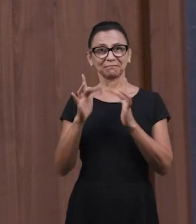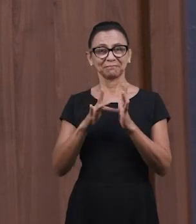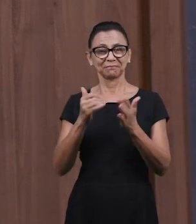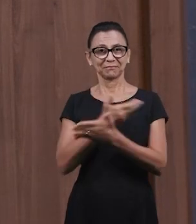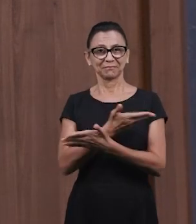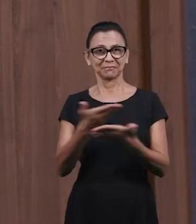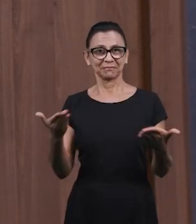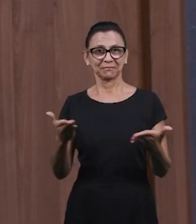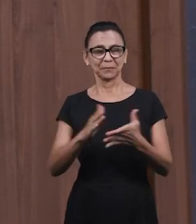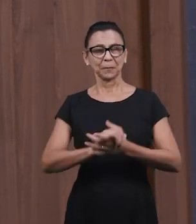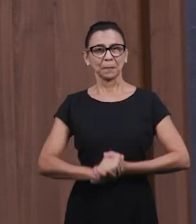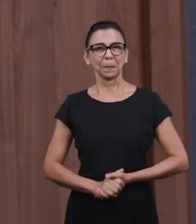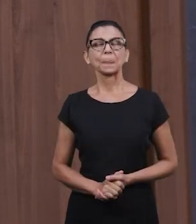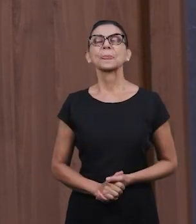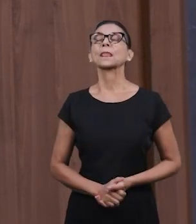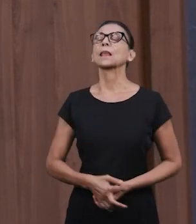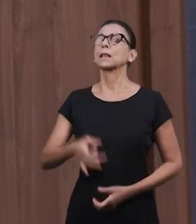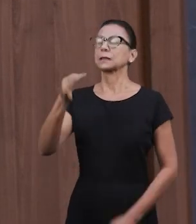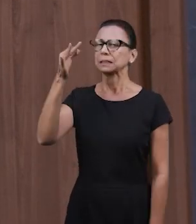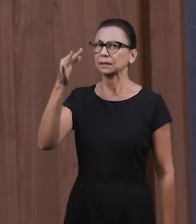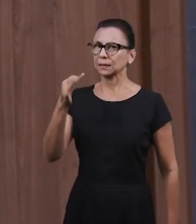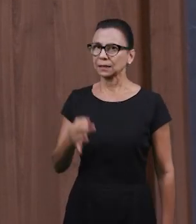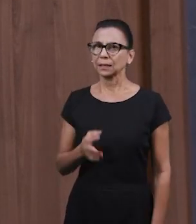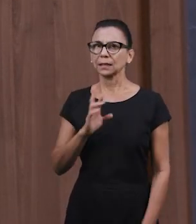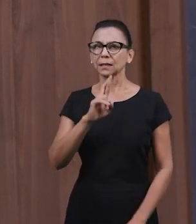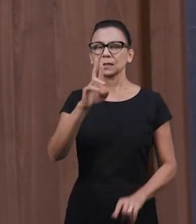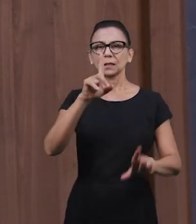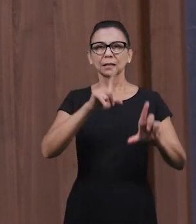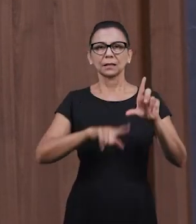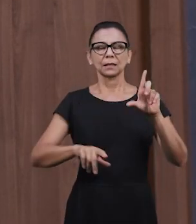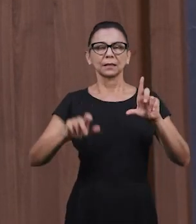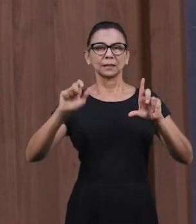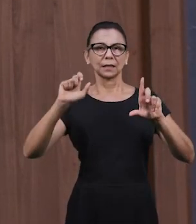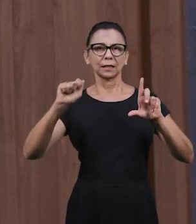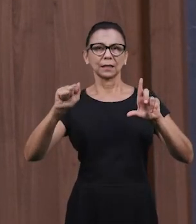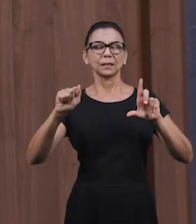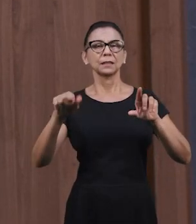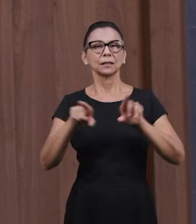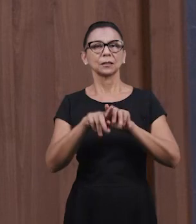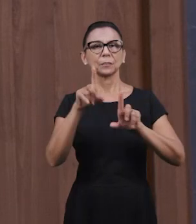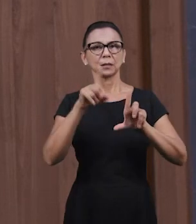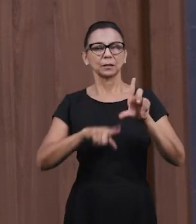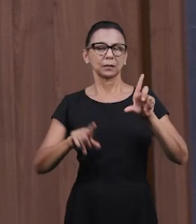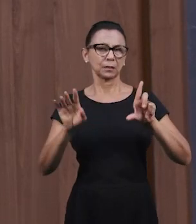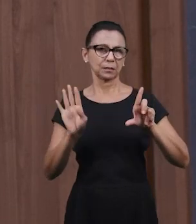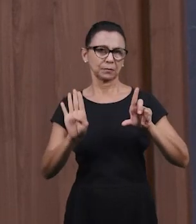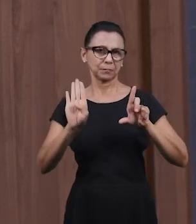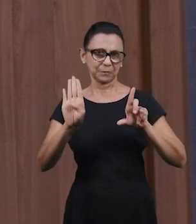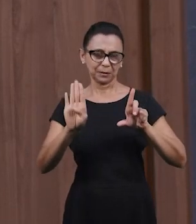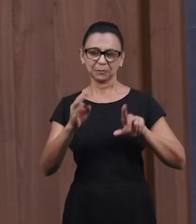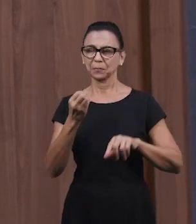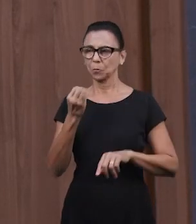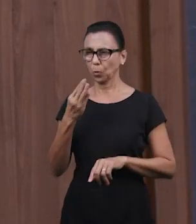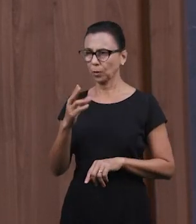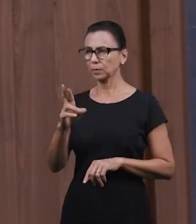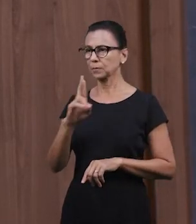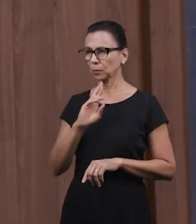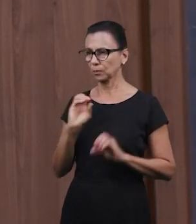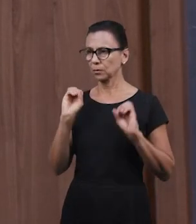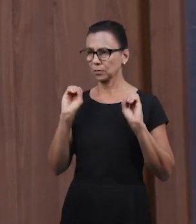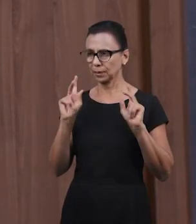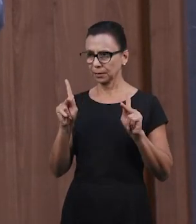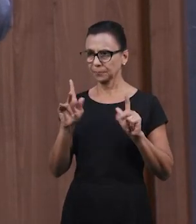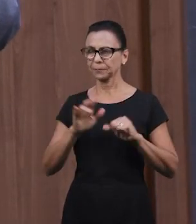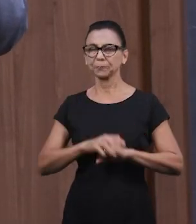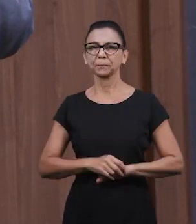do Senhor para você também. Você colocou muito bem a resposta da letra A e a resposta da letra B. Muito bem colocado na sua resposta,